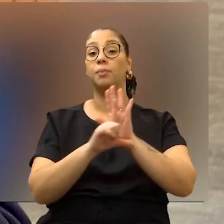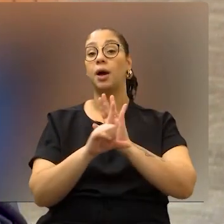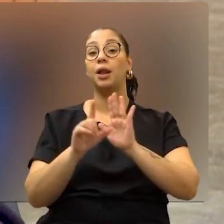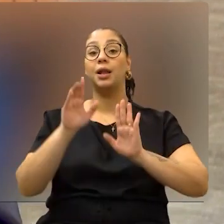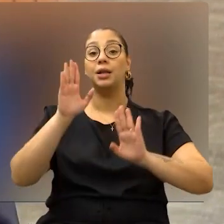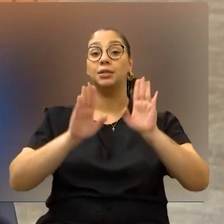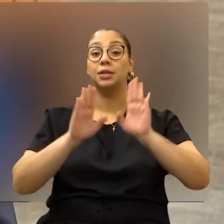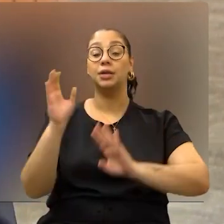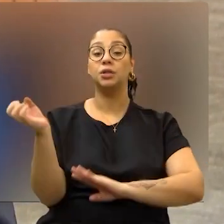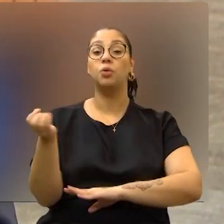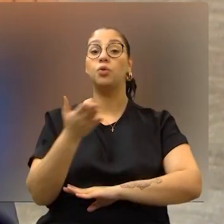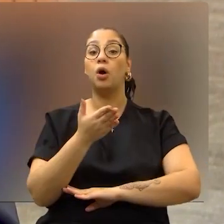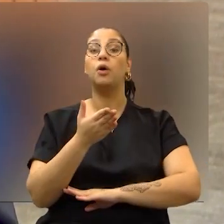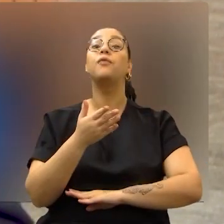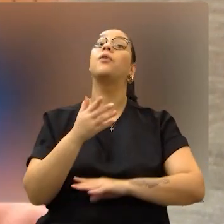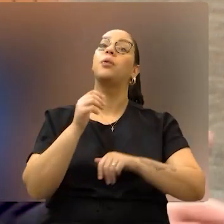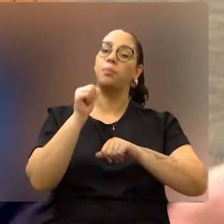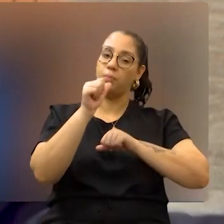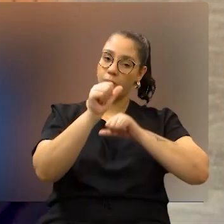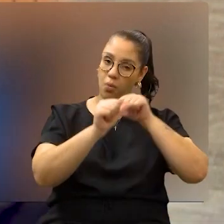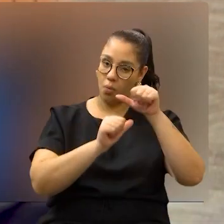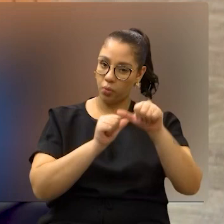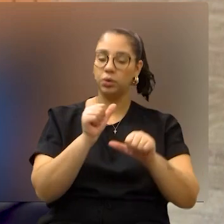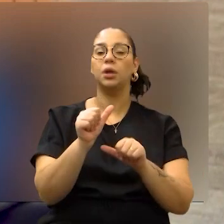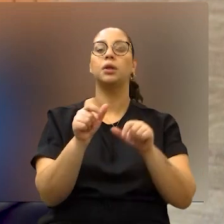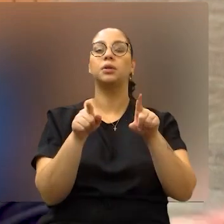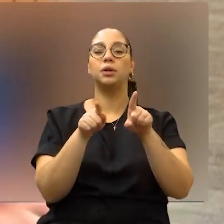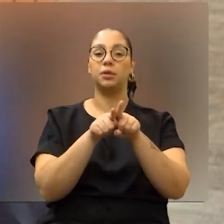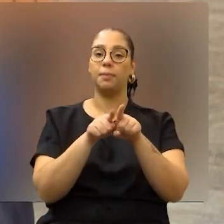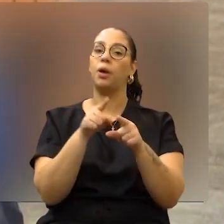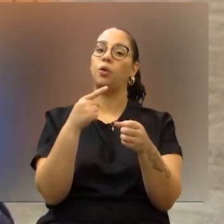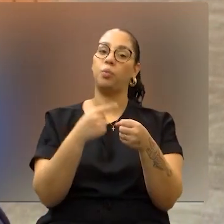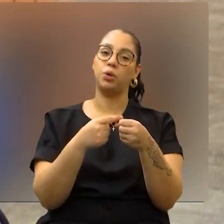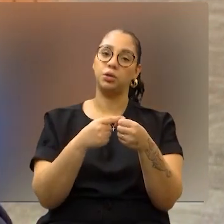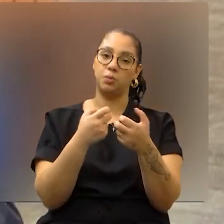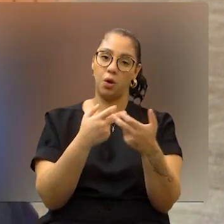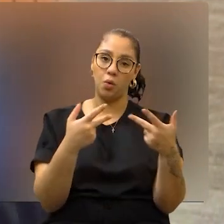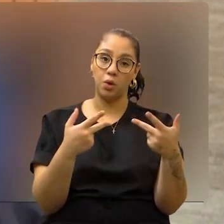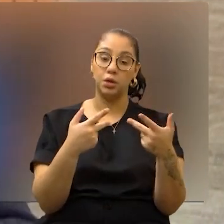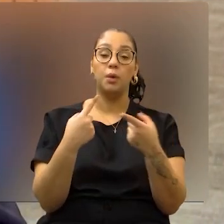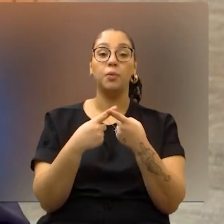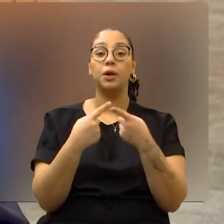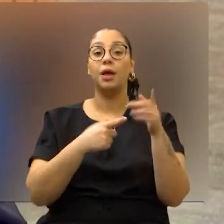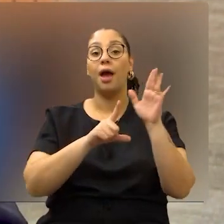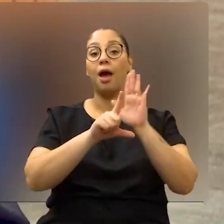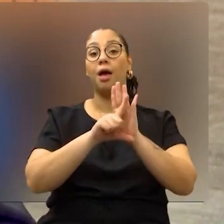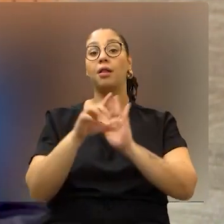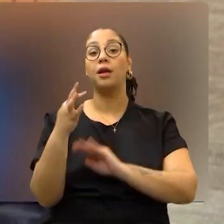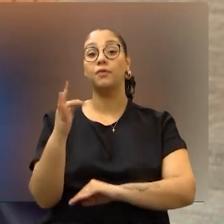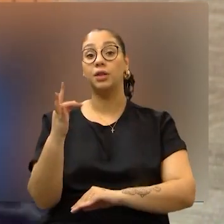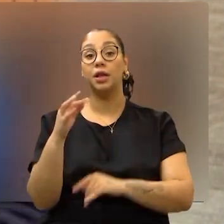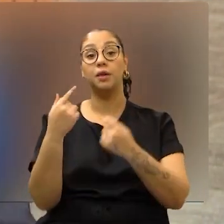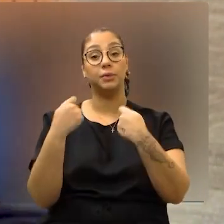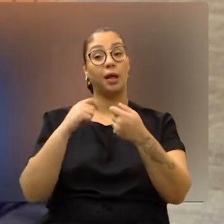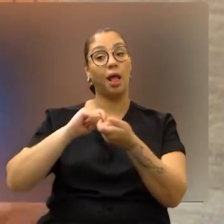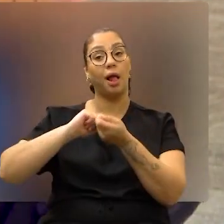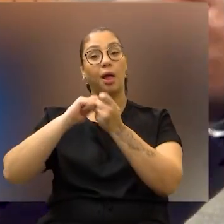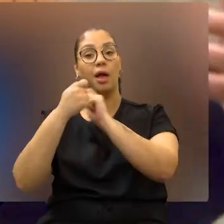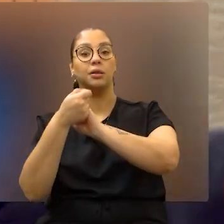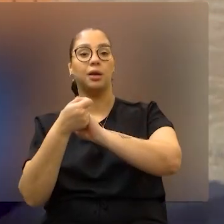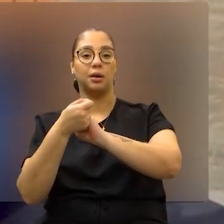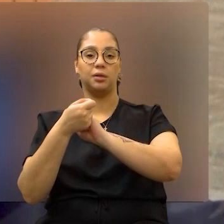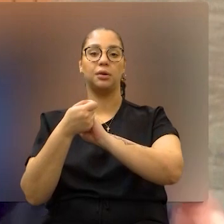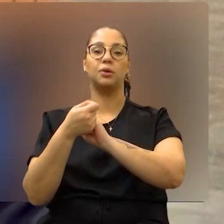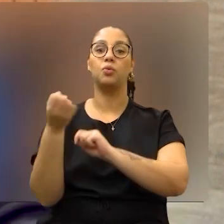nova lei de licitações, isso implica em mudanças no município. A lei é federal, você tem que se adequar